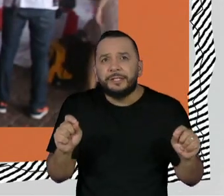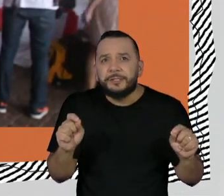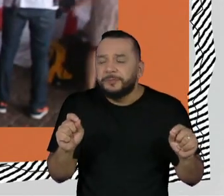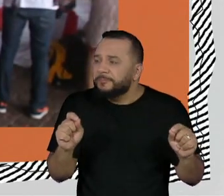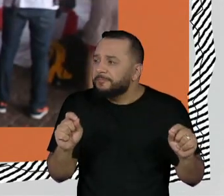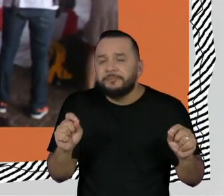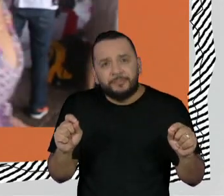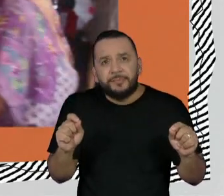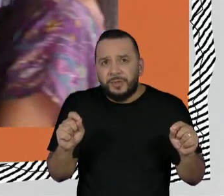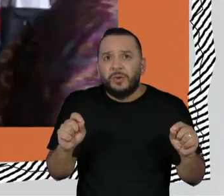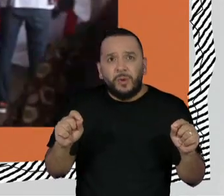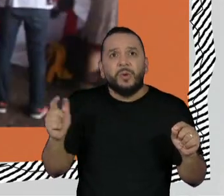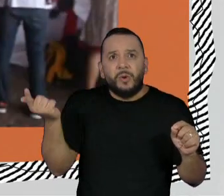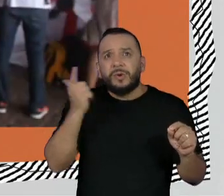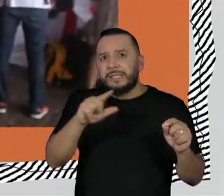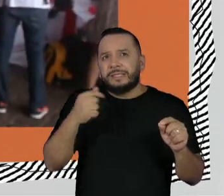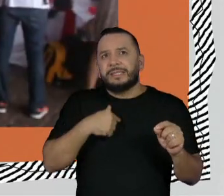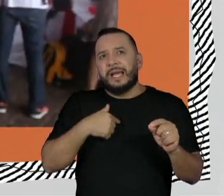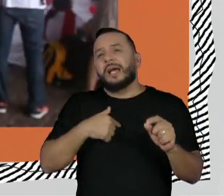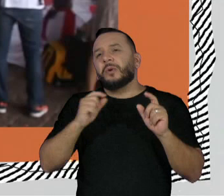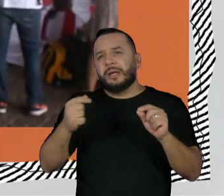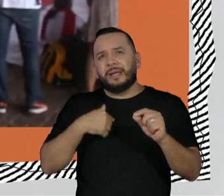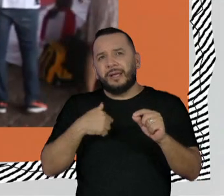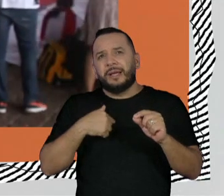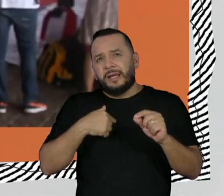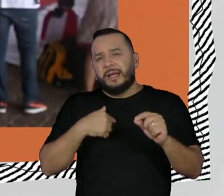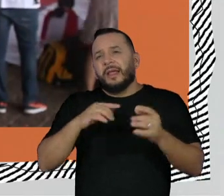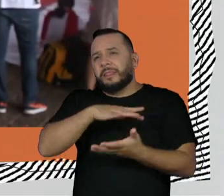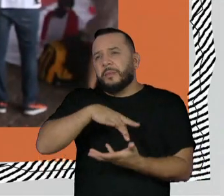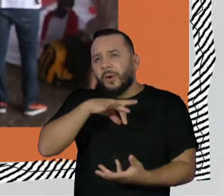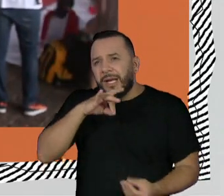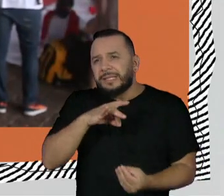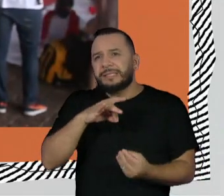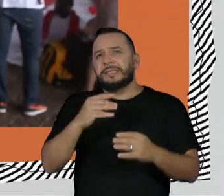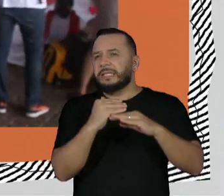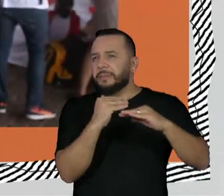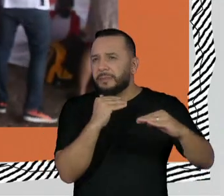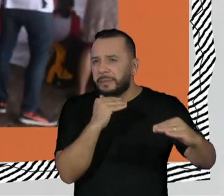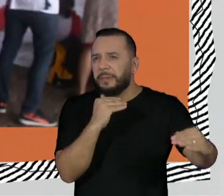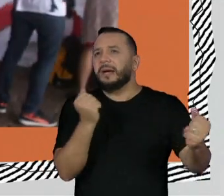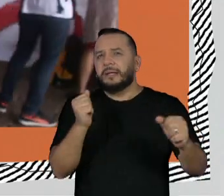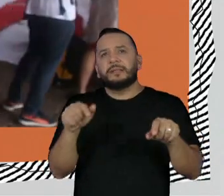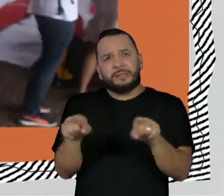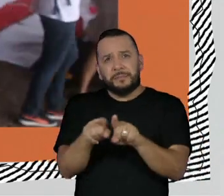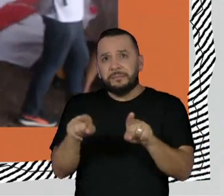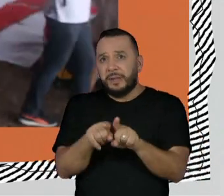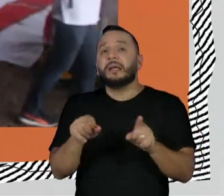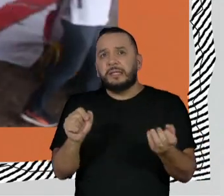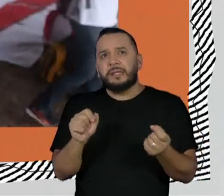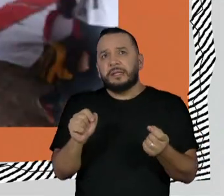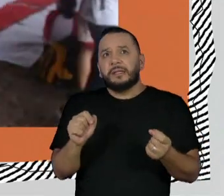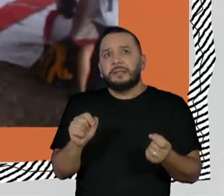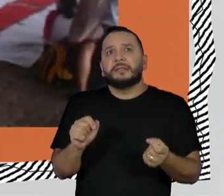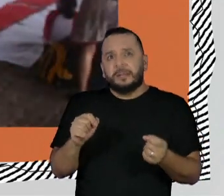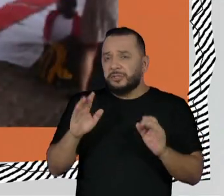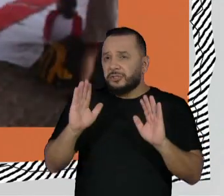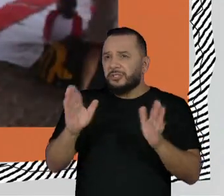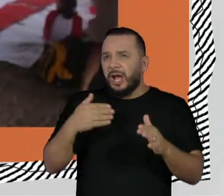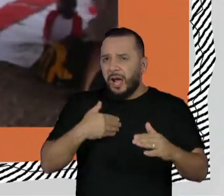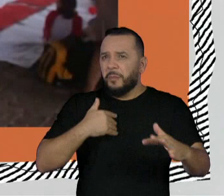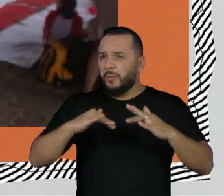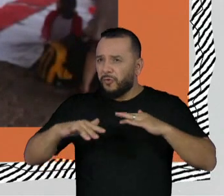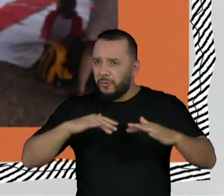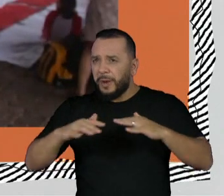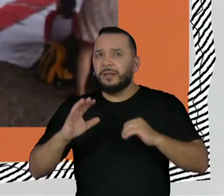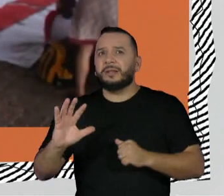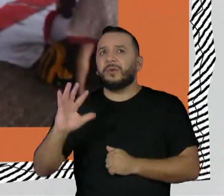a conjuntura esteja mais estabilizada, em que a democracia esteja mais consolidada e que essa mobilização que está acontecendo com os